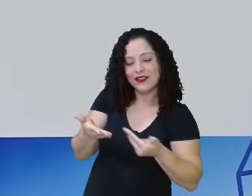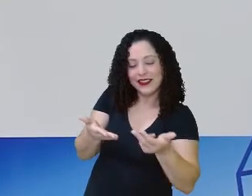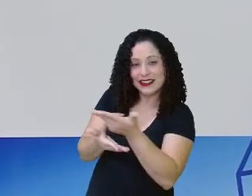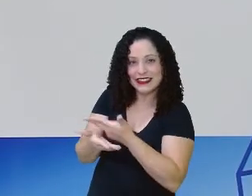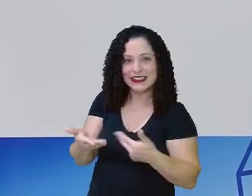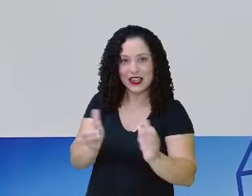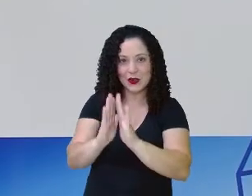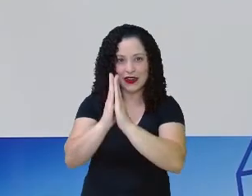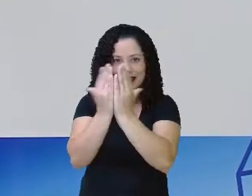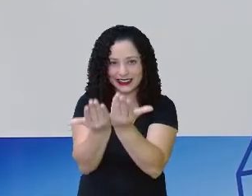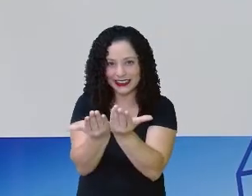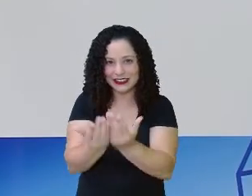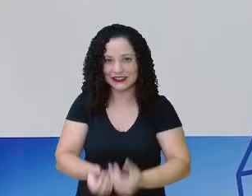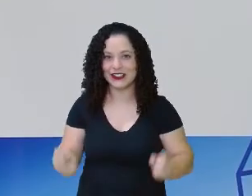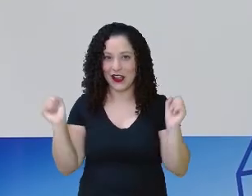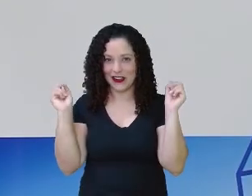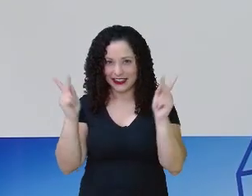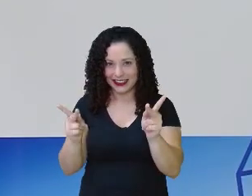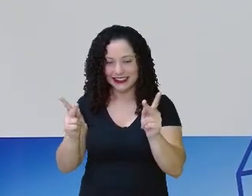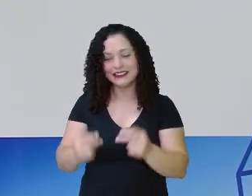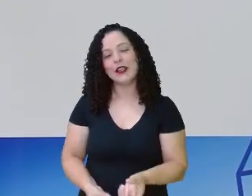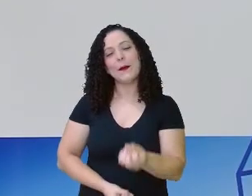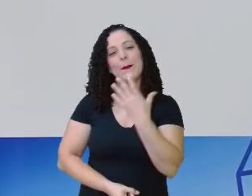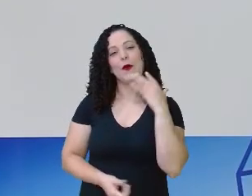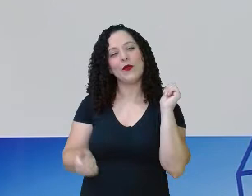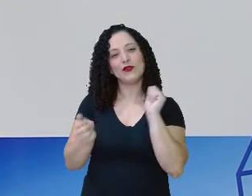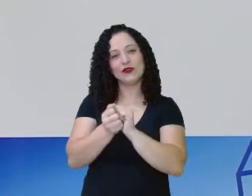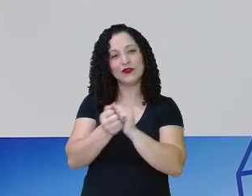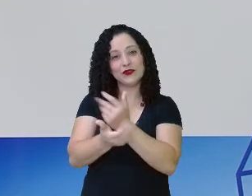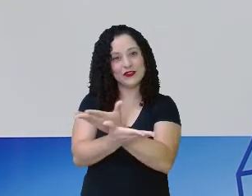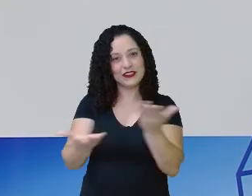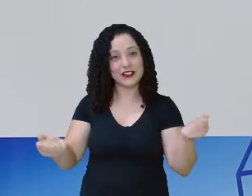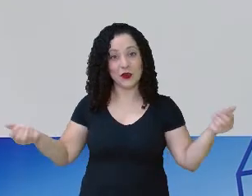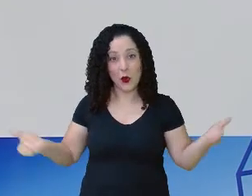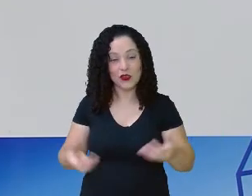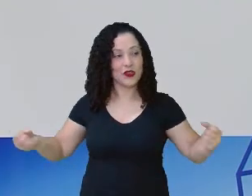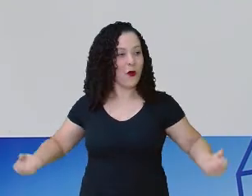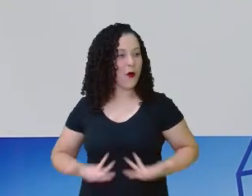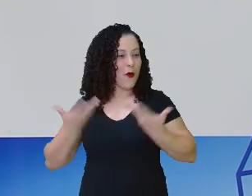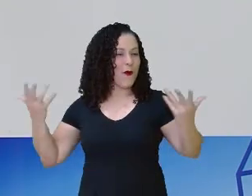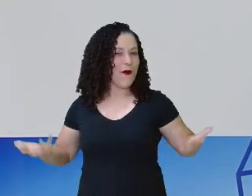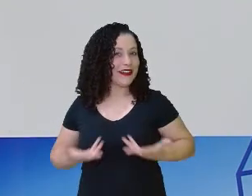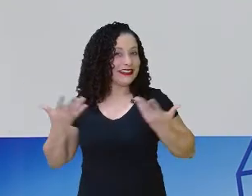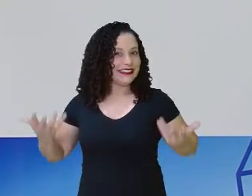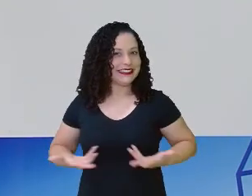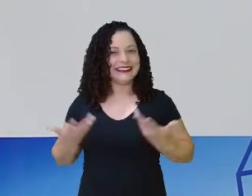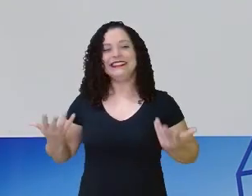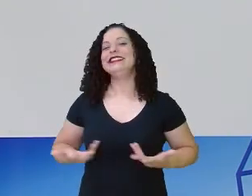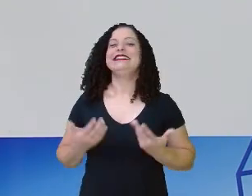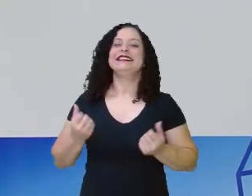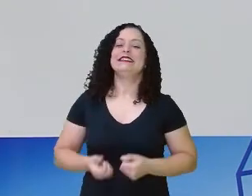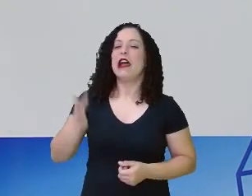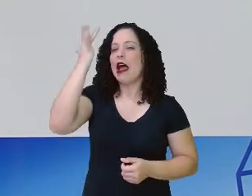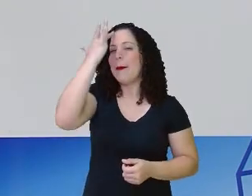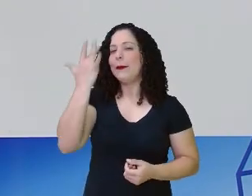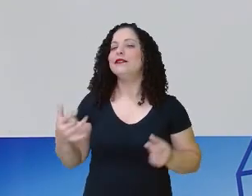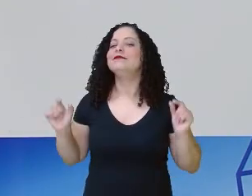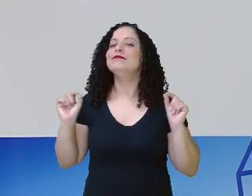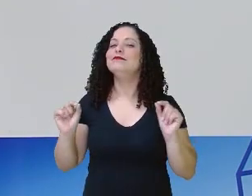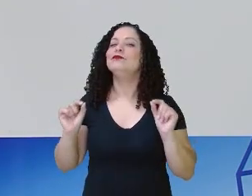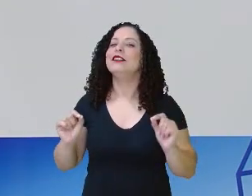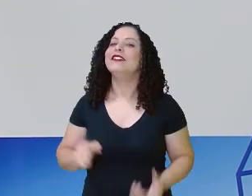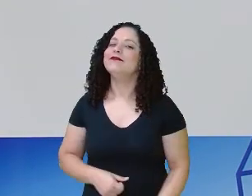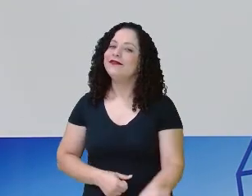seu caderno. Muito bom estar com vocês. Hoje eu me empolguei. Não foi o que será que vai ter amanhã. Então, você já